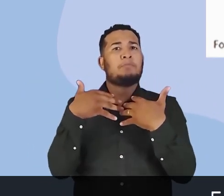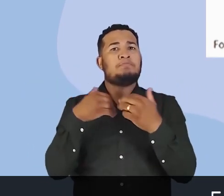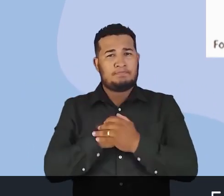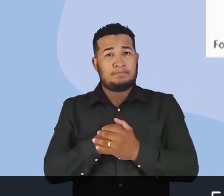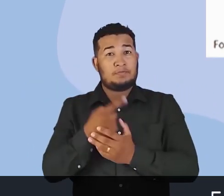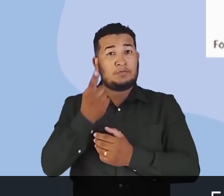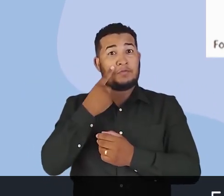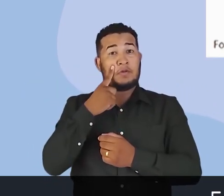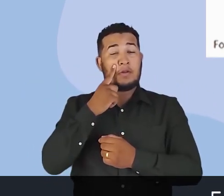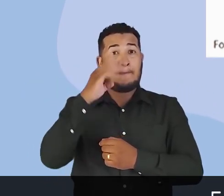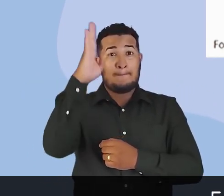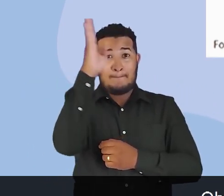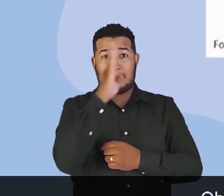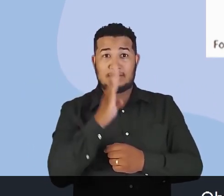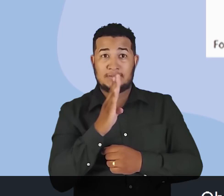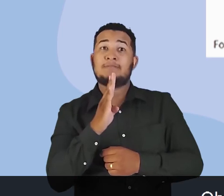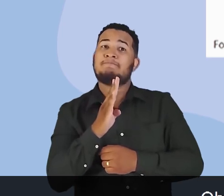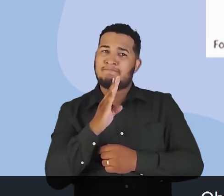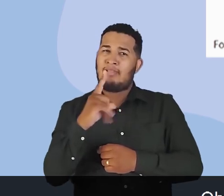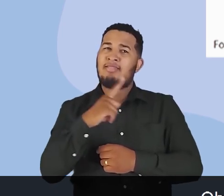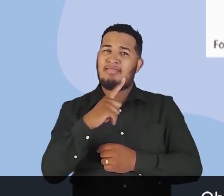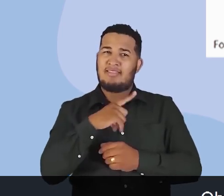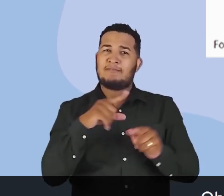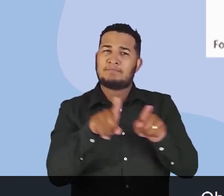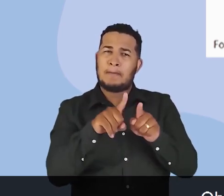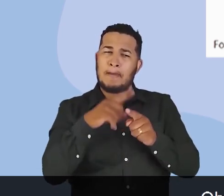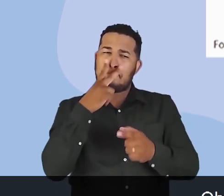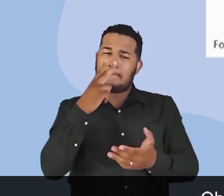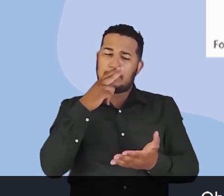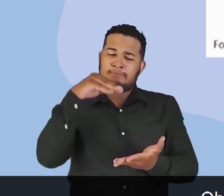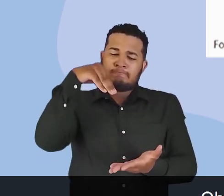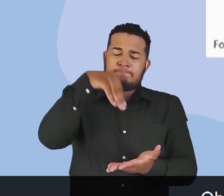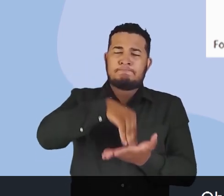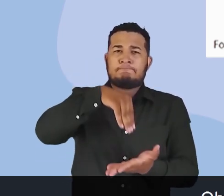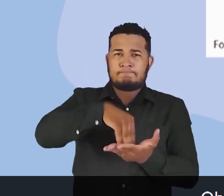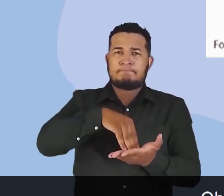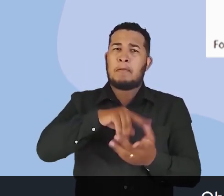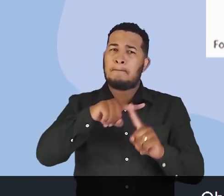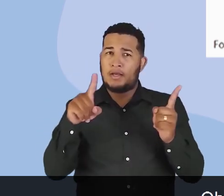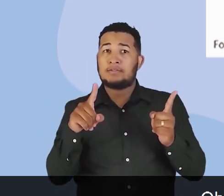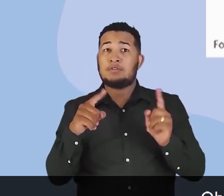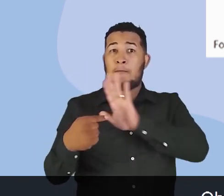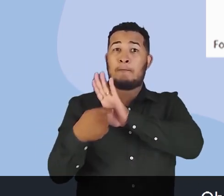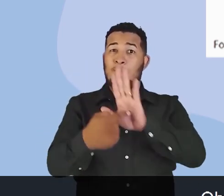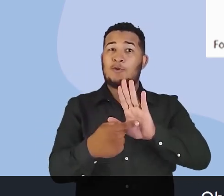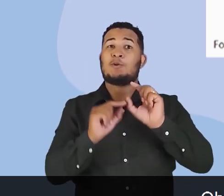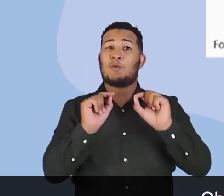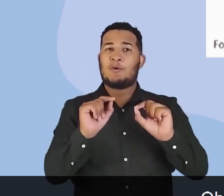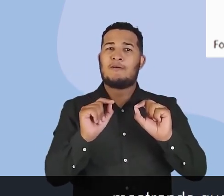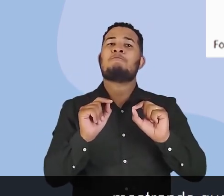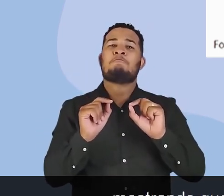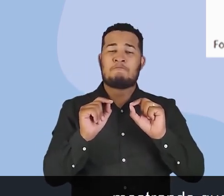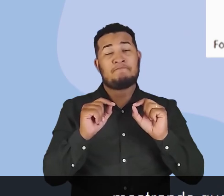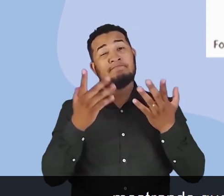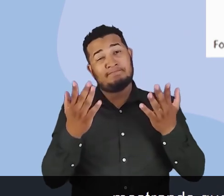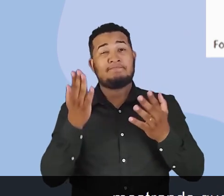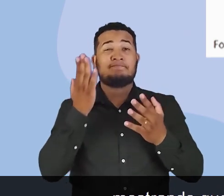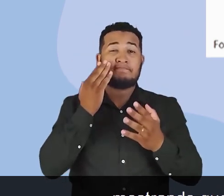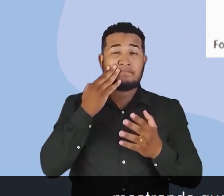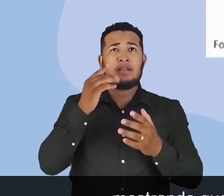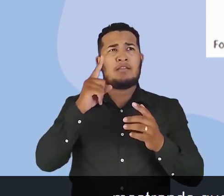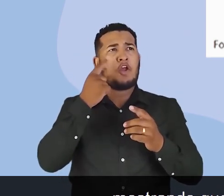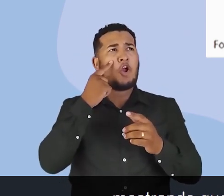recebem turistas no mundo. Observe ali que o Brasil está lá, né, lá embaixo, né, nessa linha aí, mostrando